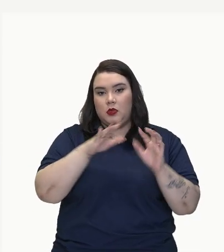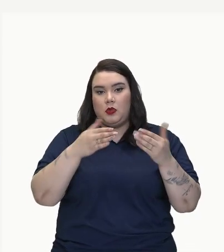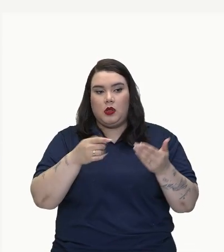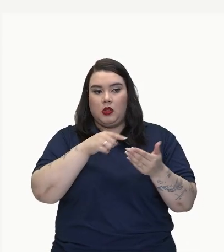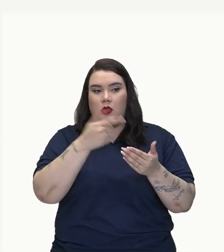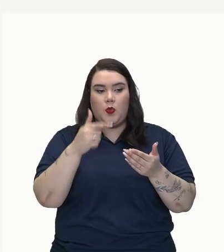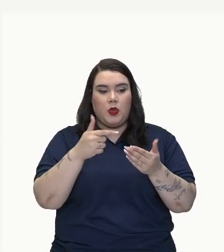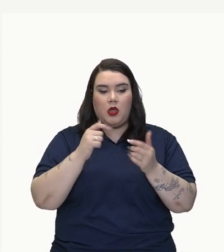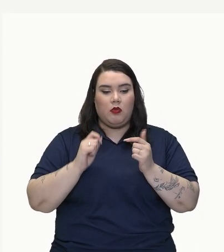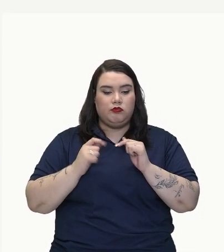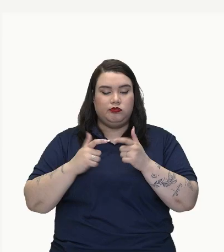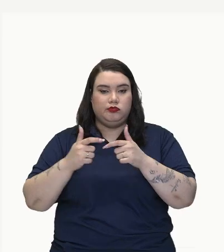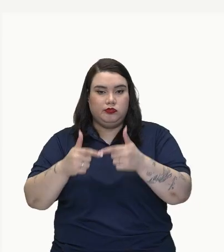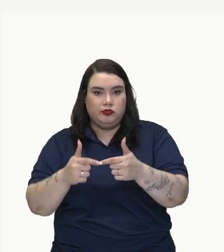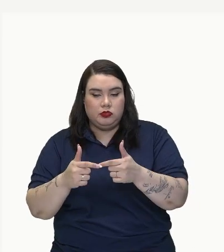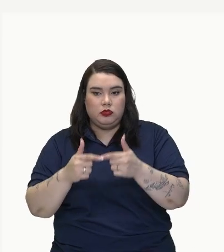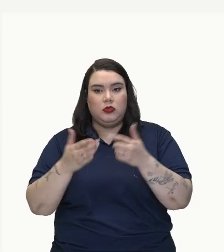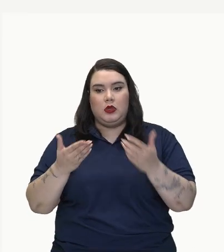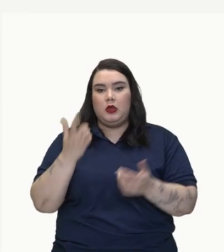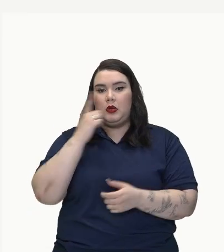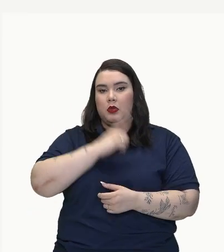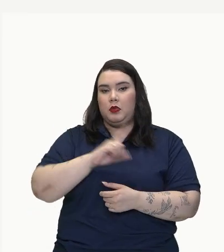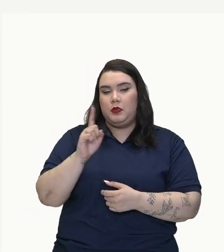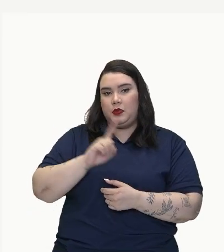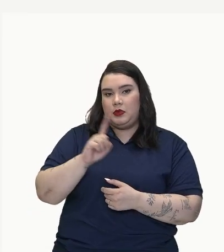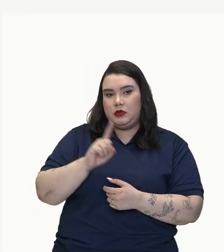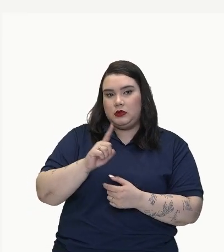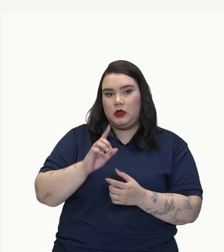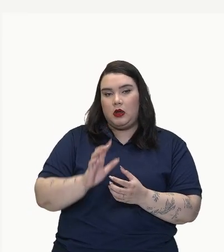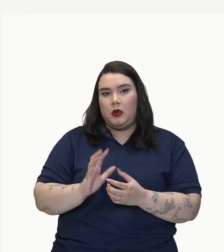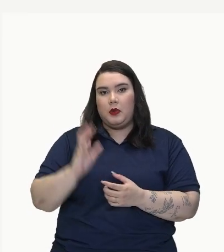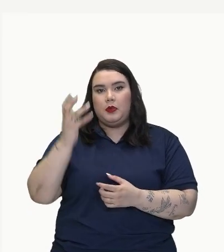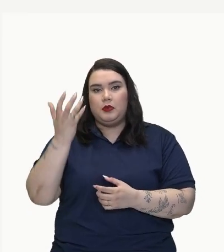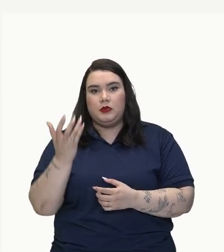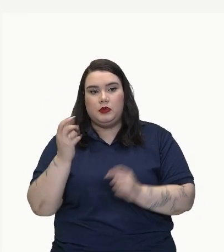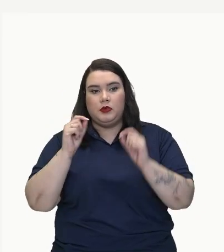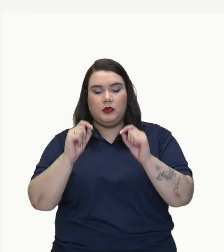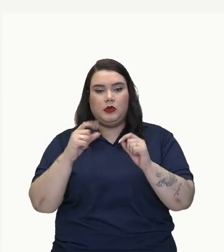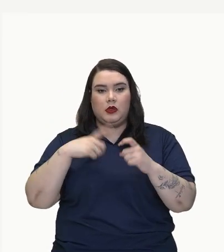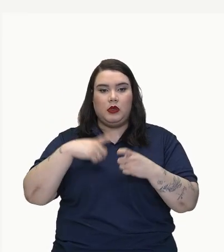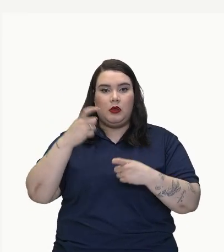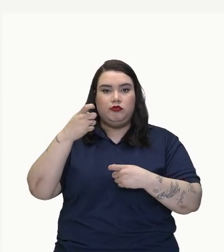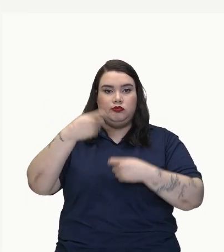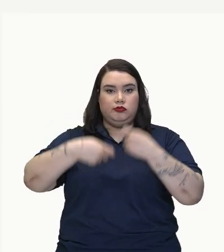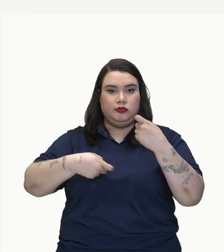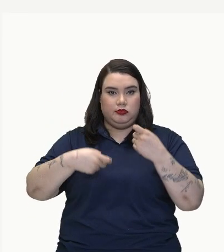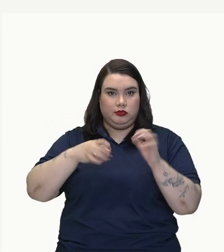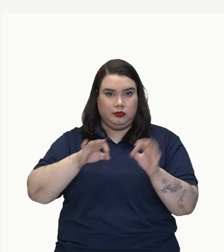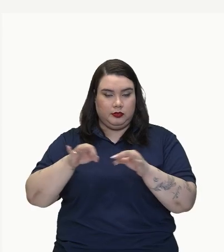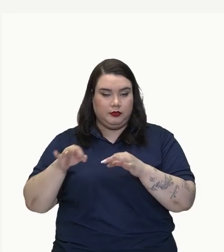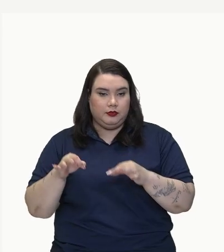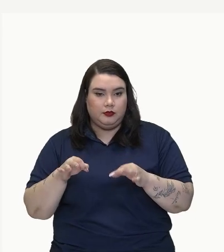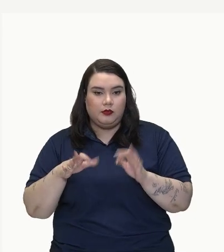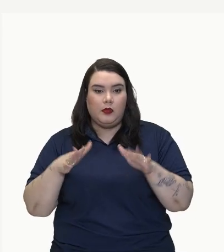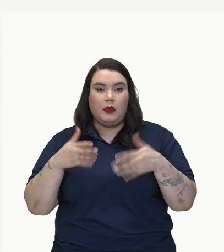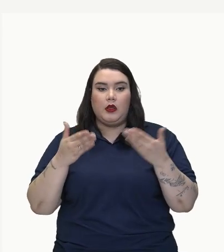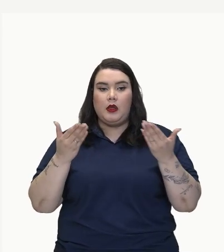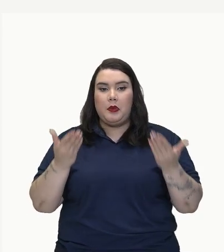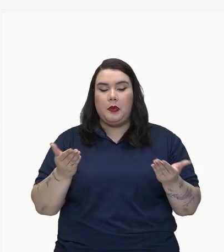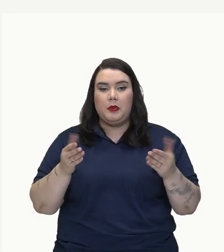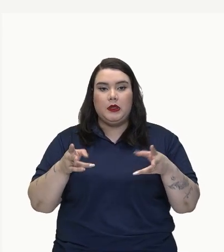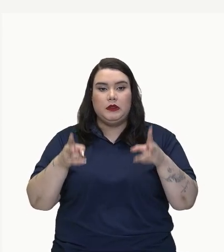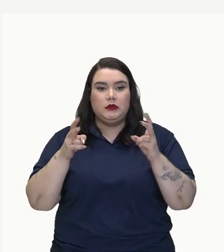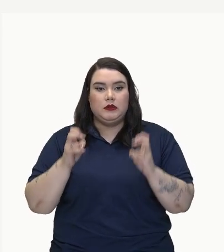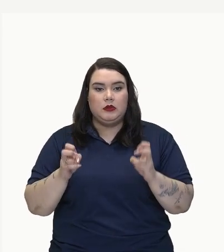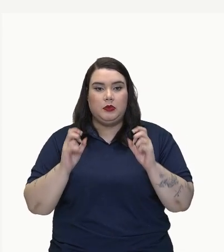gera descendentes férteis e eles não conseguem ali realizar o processo reprodutivo, tá bom? Então,